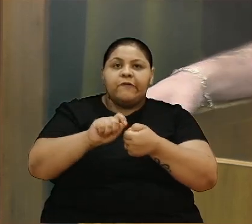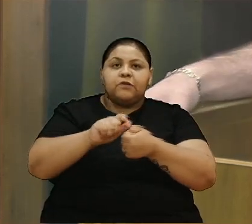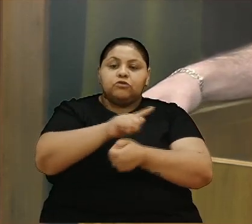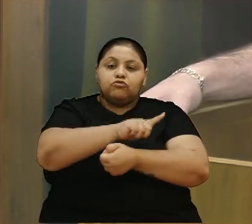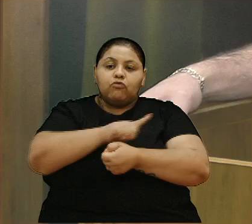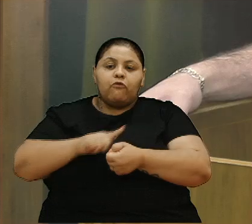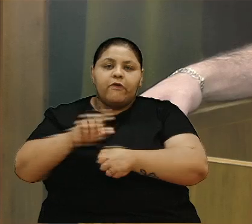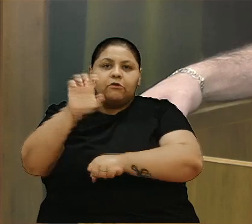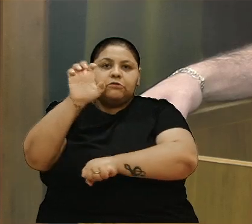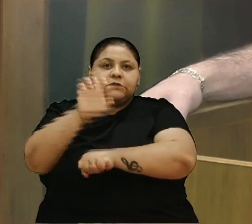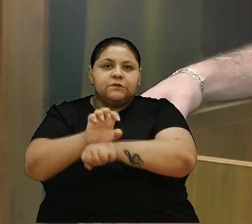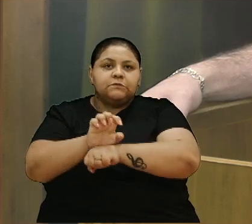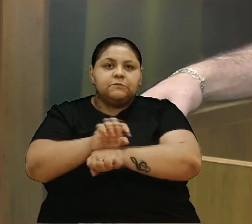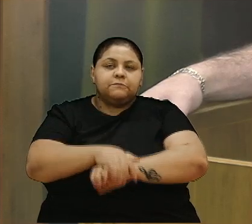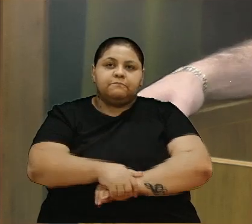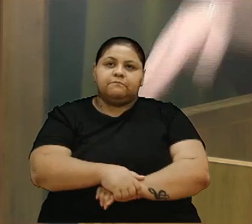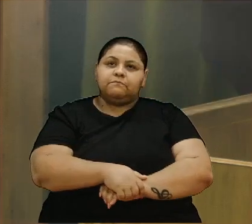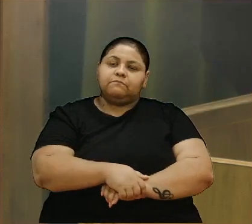Estado.